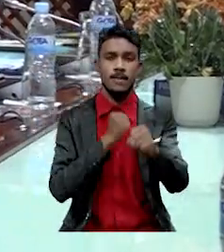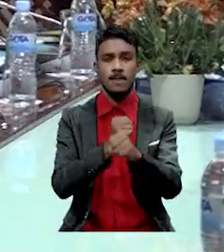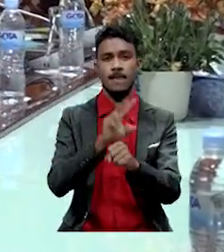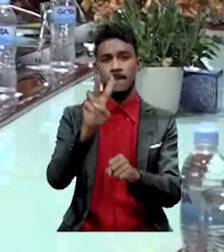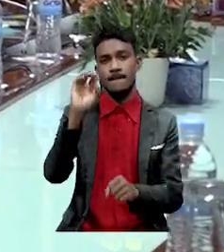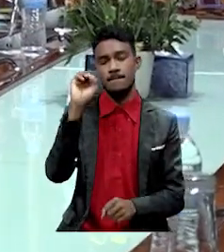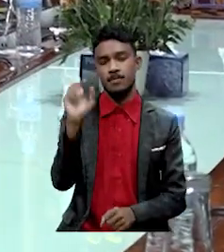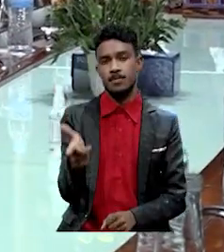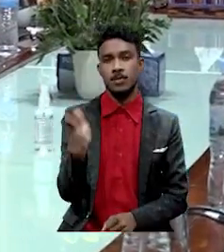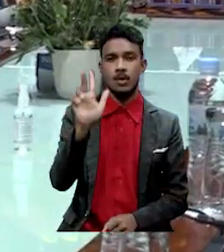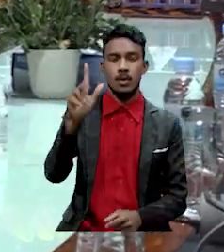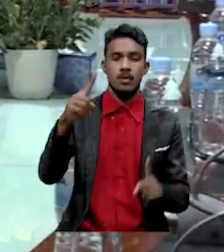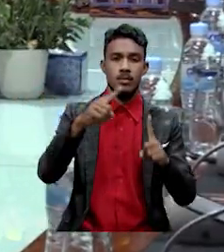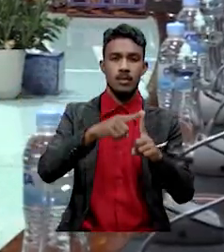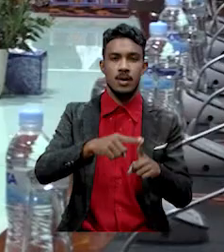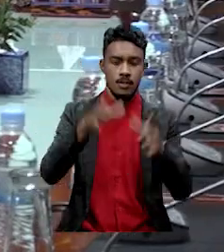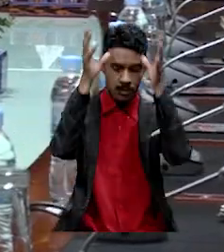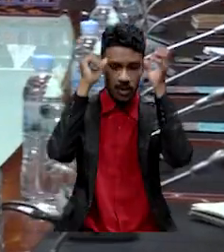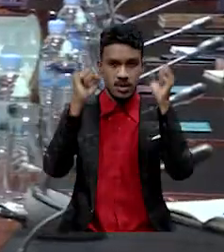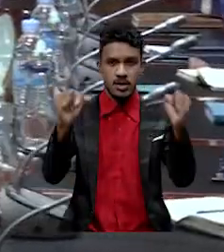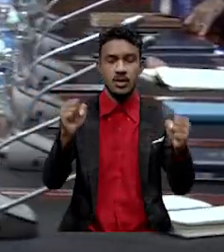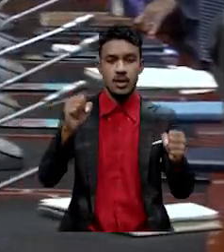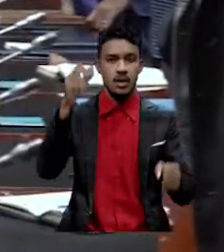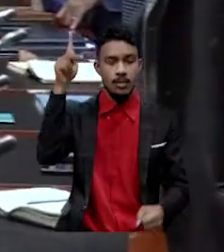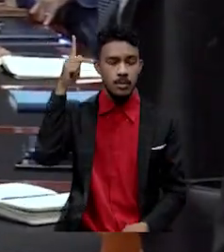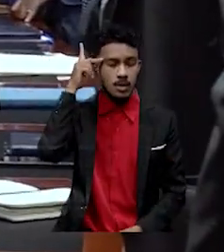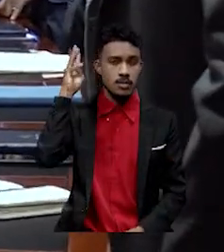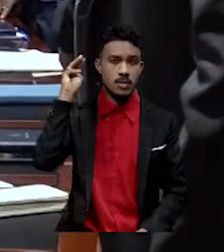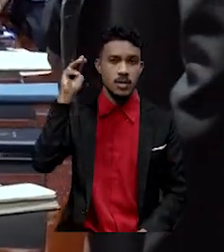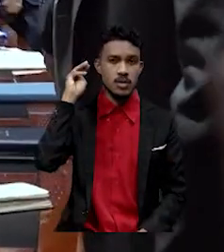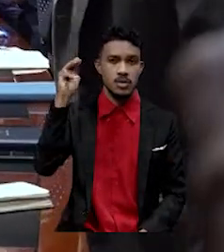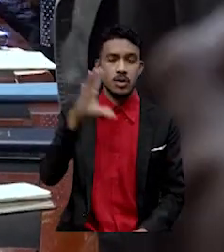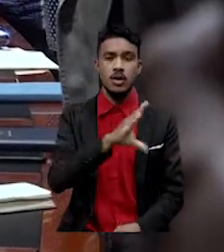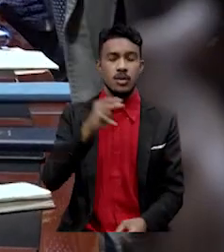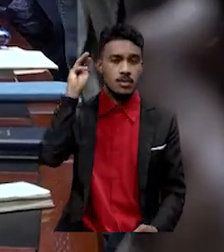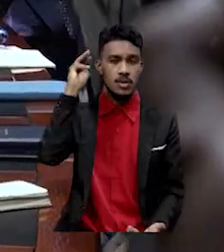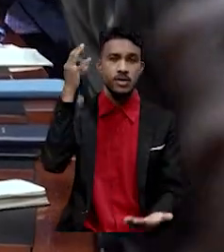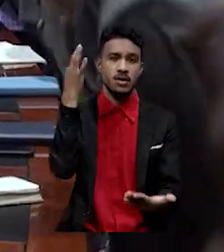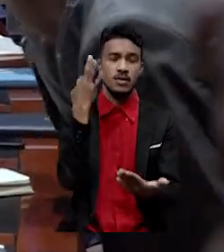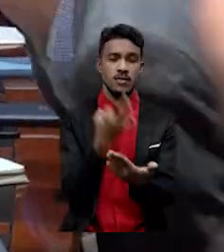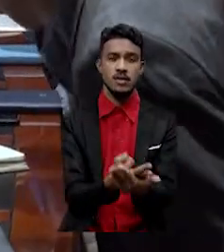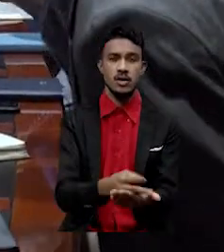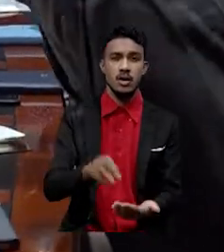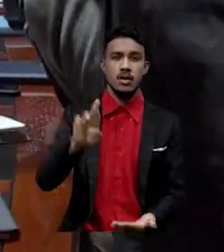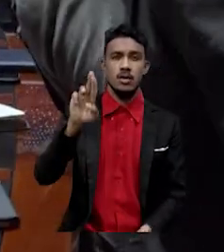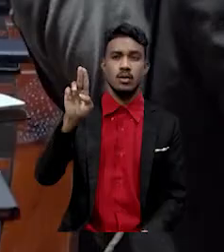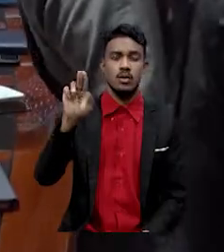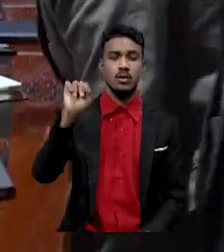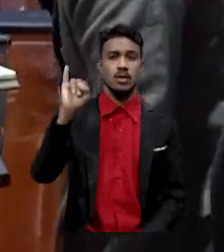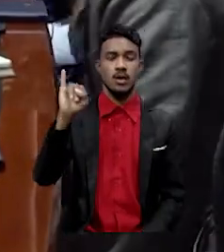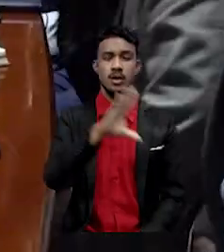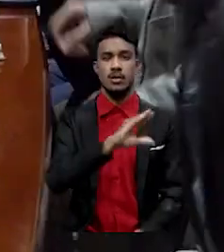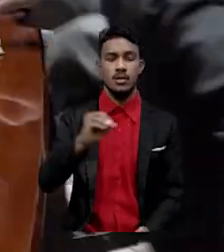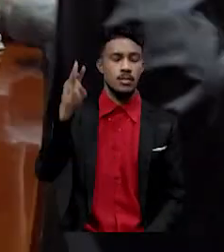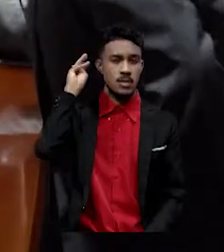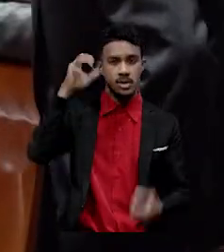para Presidente da República. Primeiro ministro interino acompanha o ministro Finanças, Rui Augusto Gomes, ministro de Saúde Odete